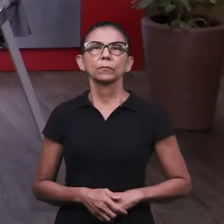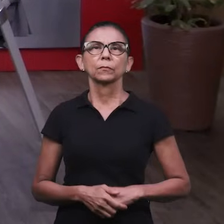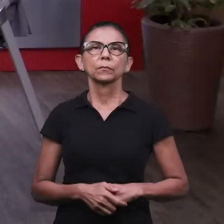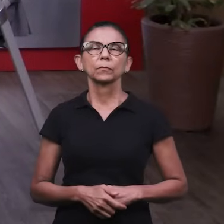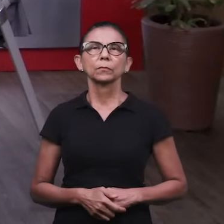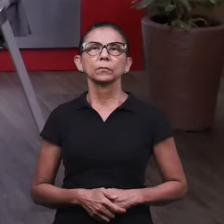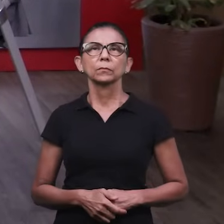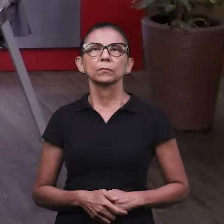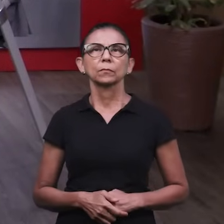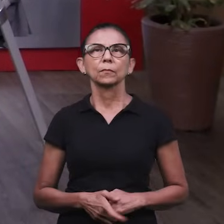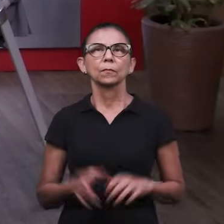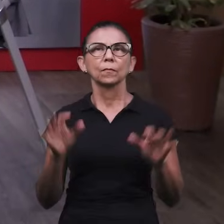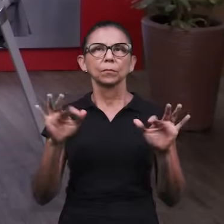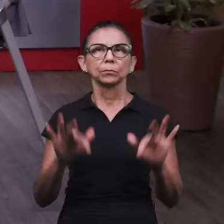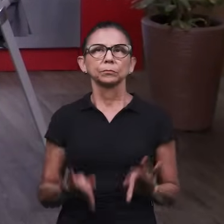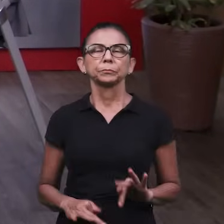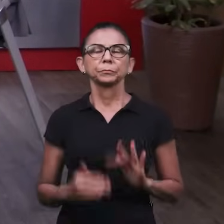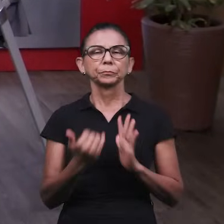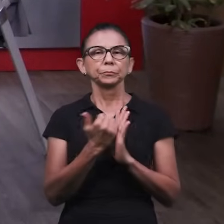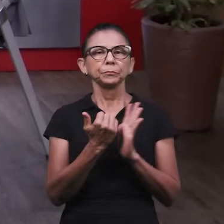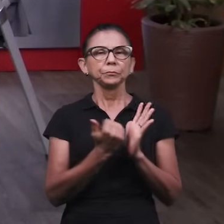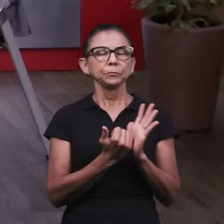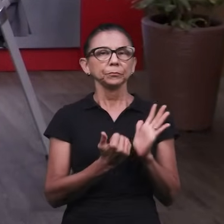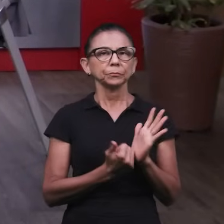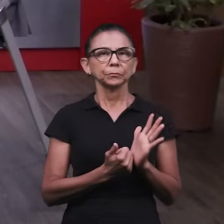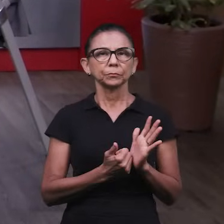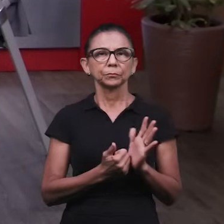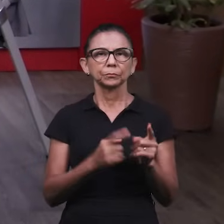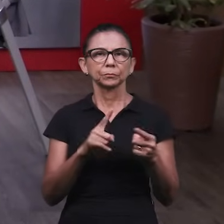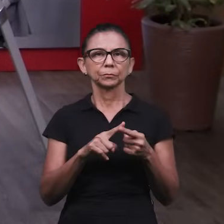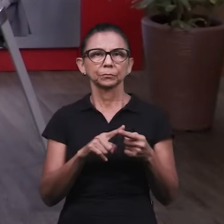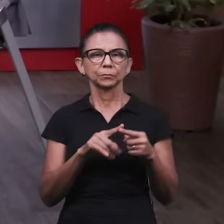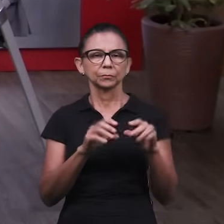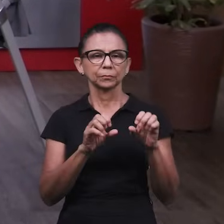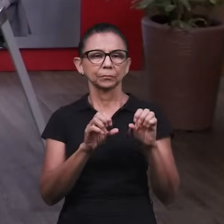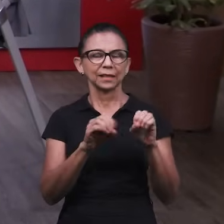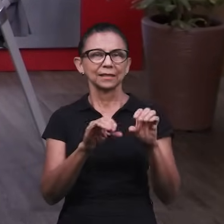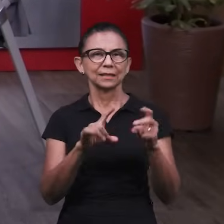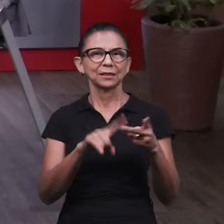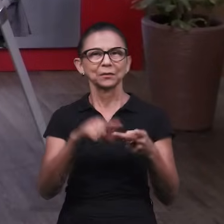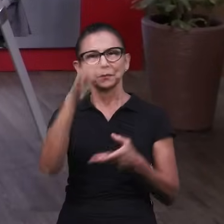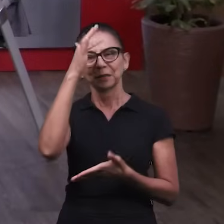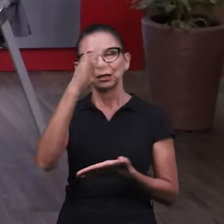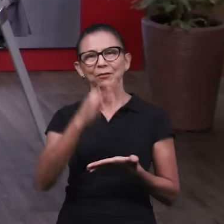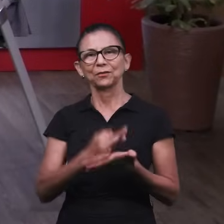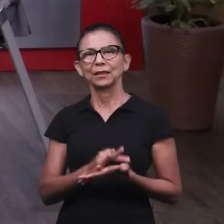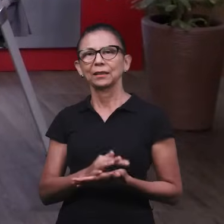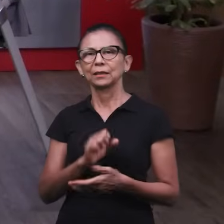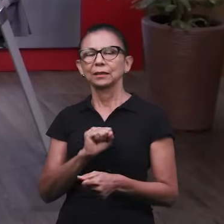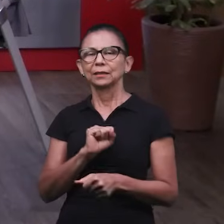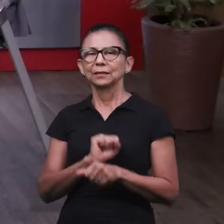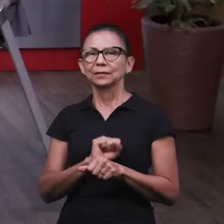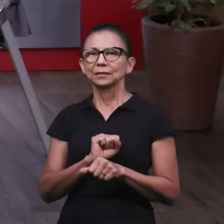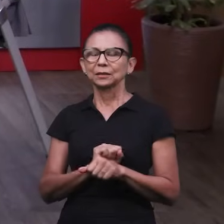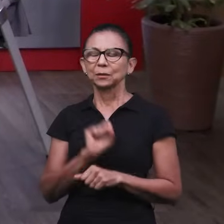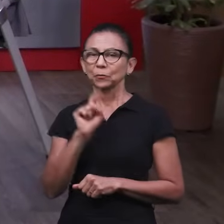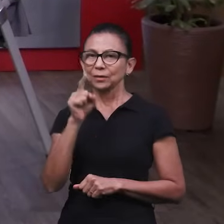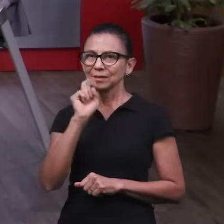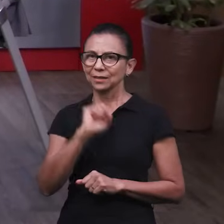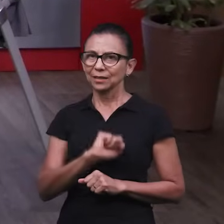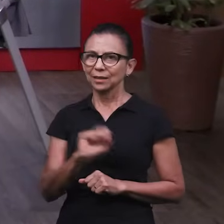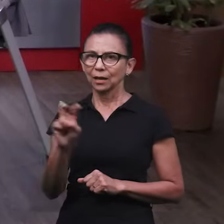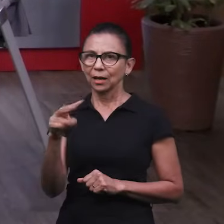então, encerramos mais um programa Educação e Fé e aguardamos a você que assiste no